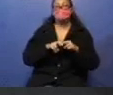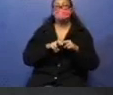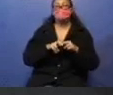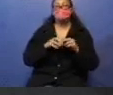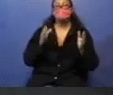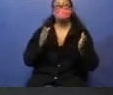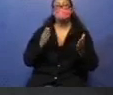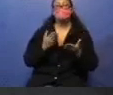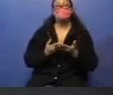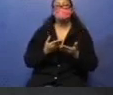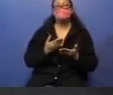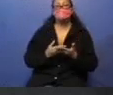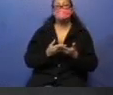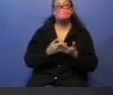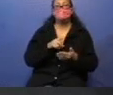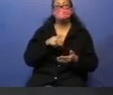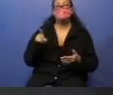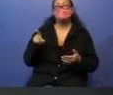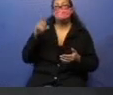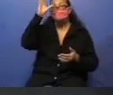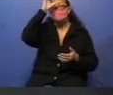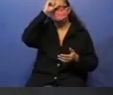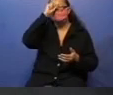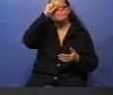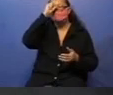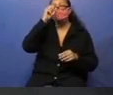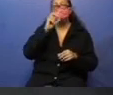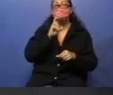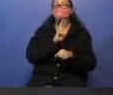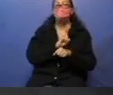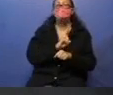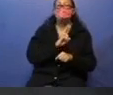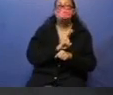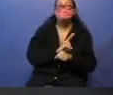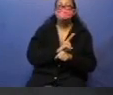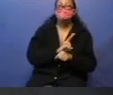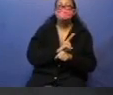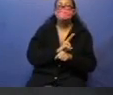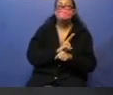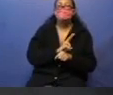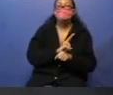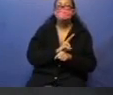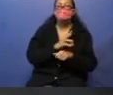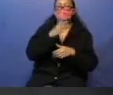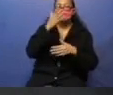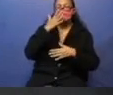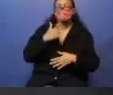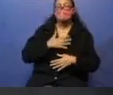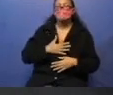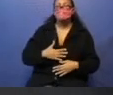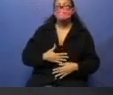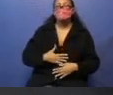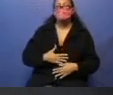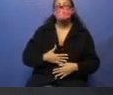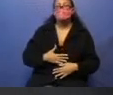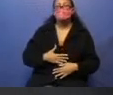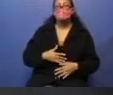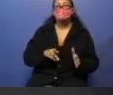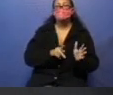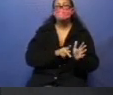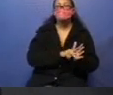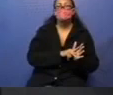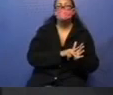aulas, você aprenderá alguns cuidados que devemos ter com a higiene pessoal e com a do